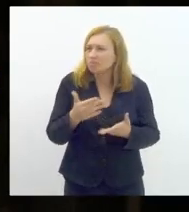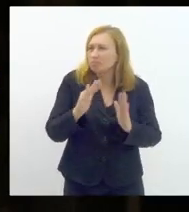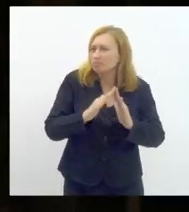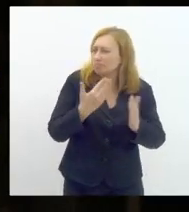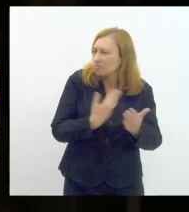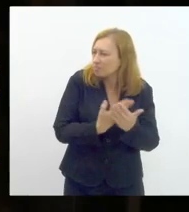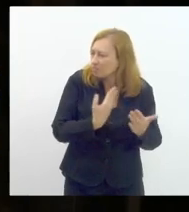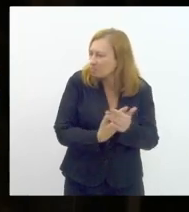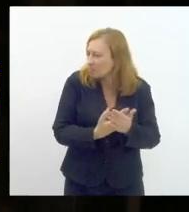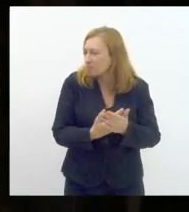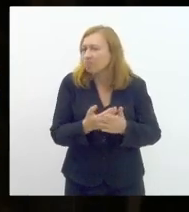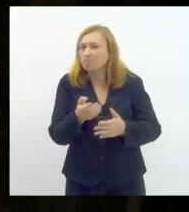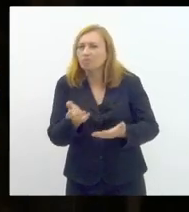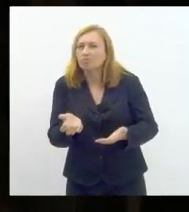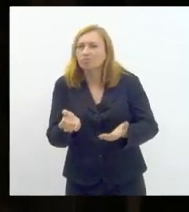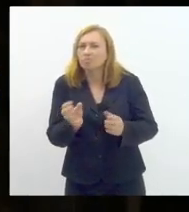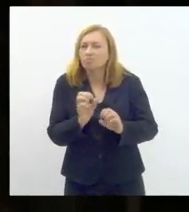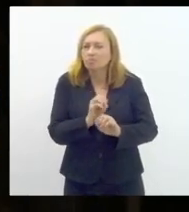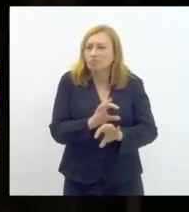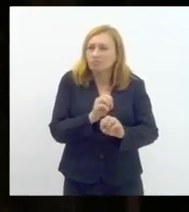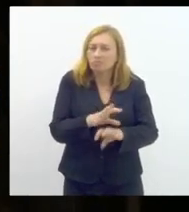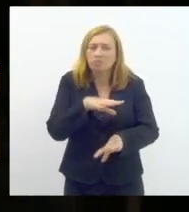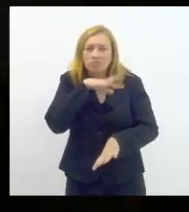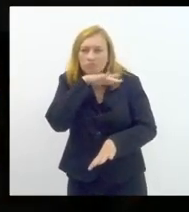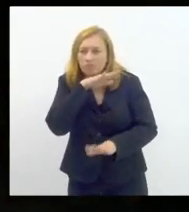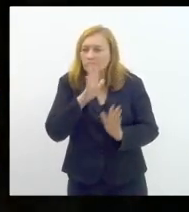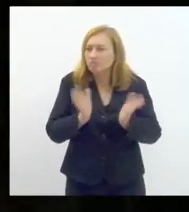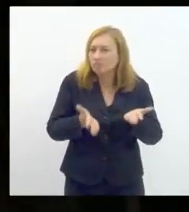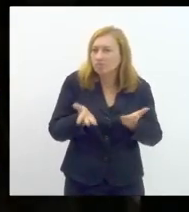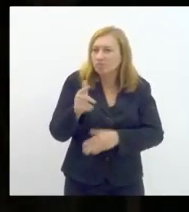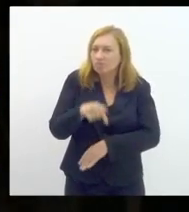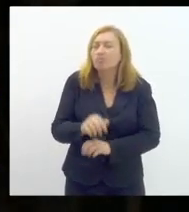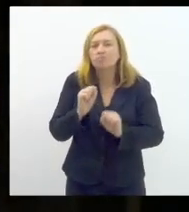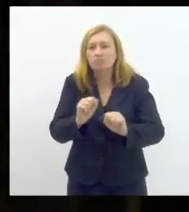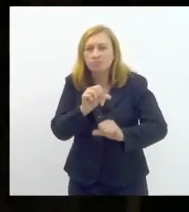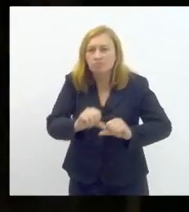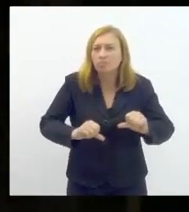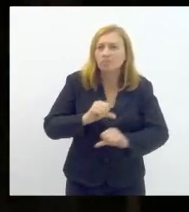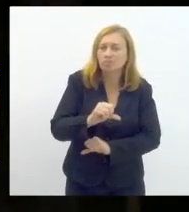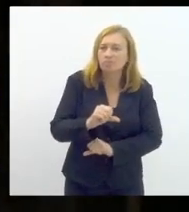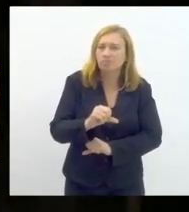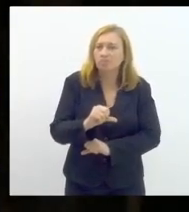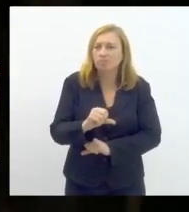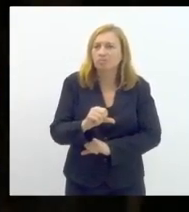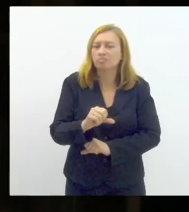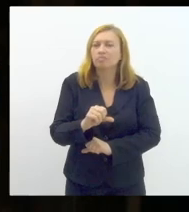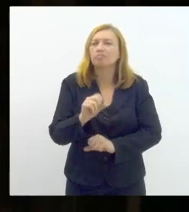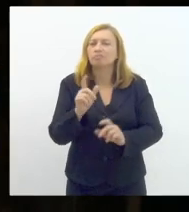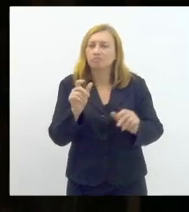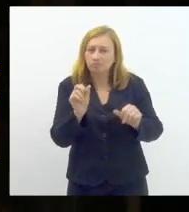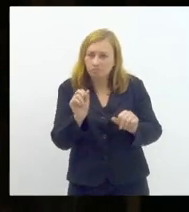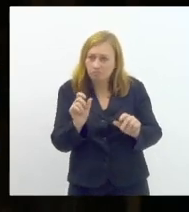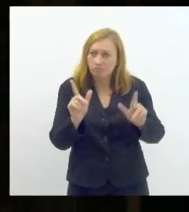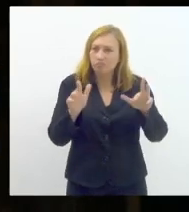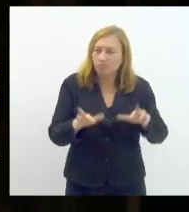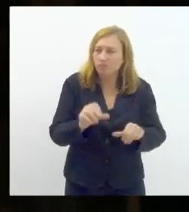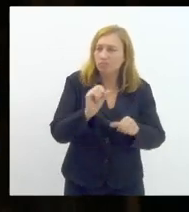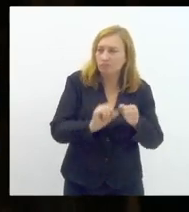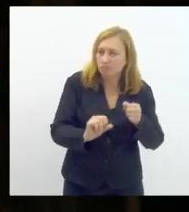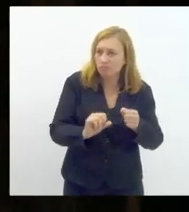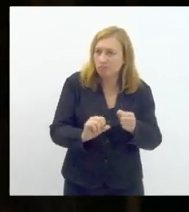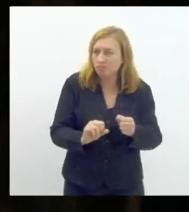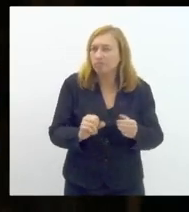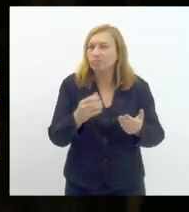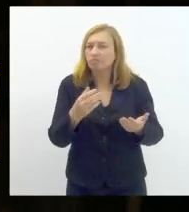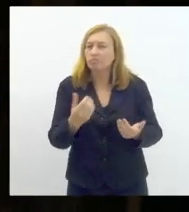escolas com educação péssima. E hoje aqui a gente pode mudar esse tabuleiro, a gente pode fazer diferente. E